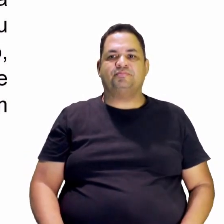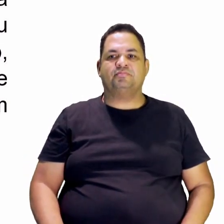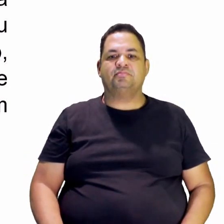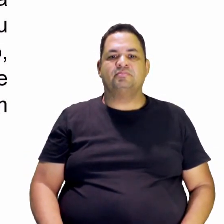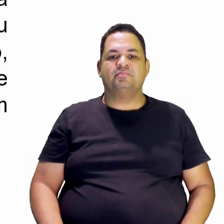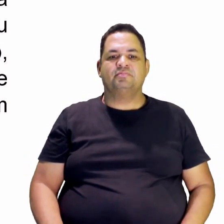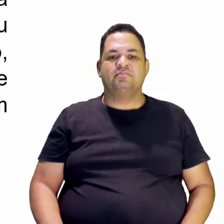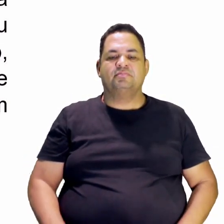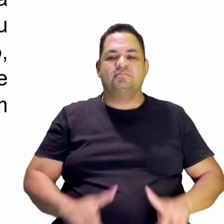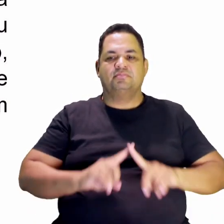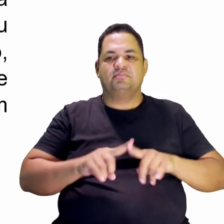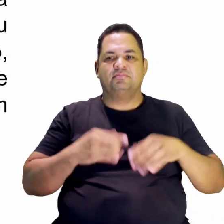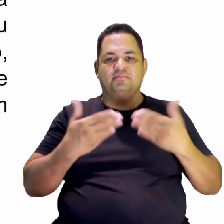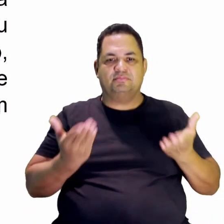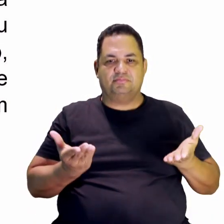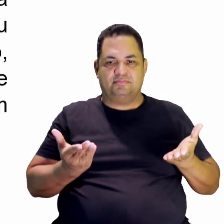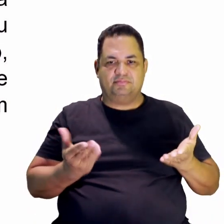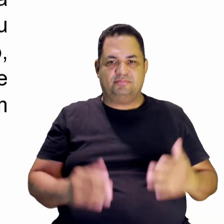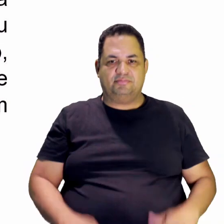verdade, né? Mas aí